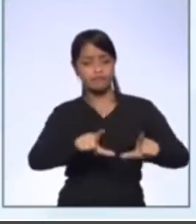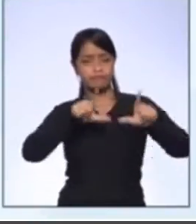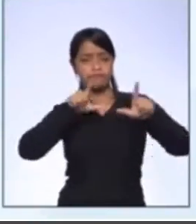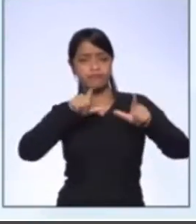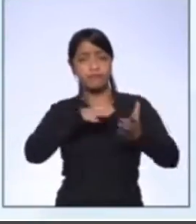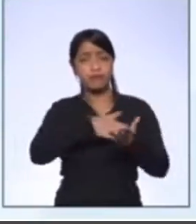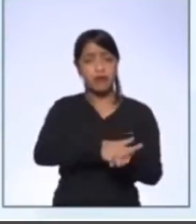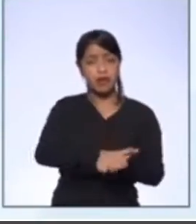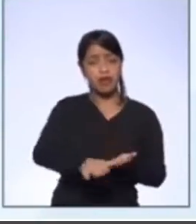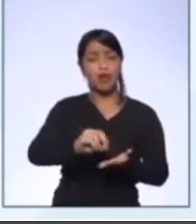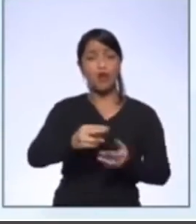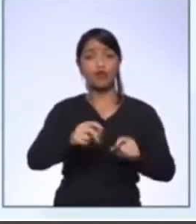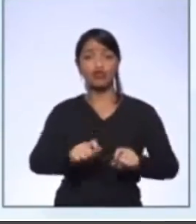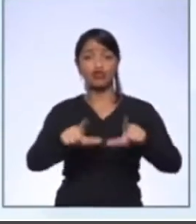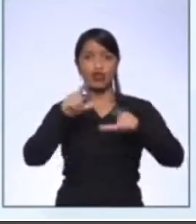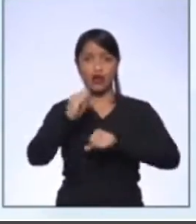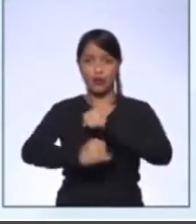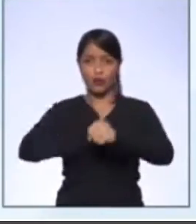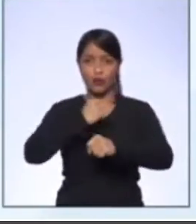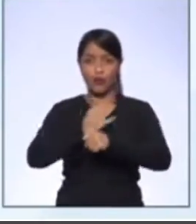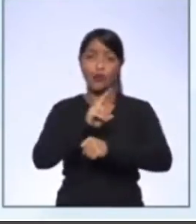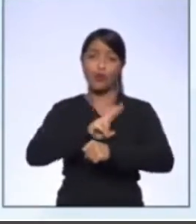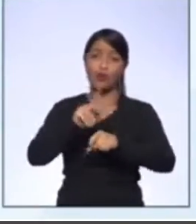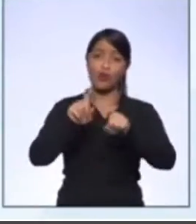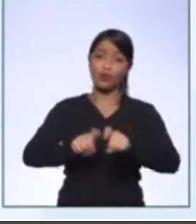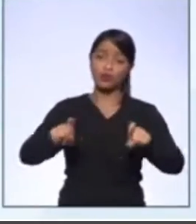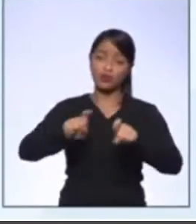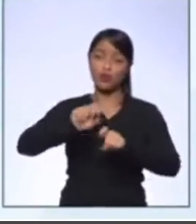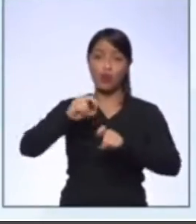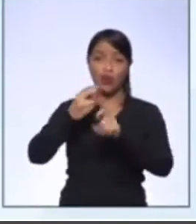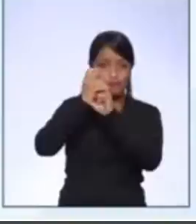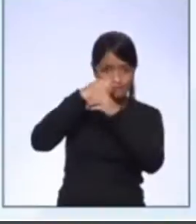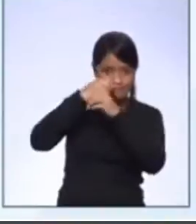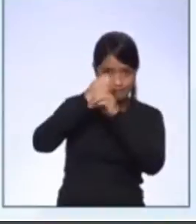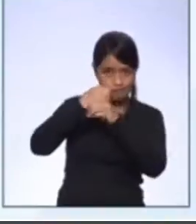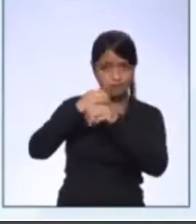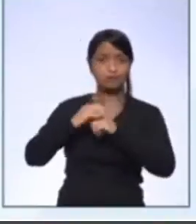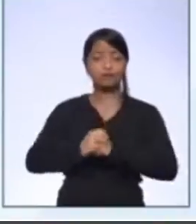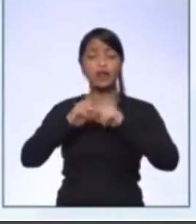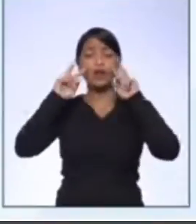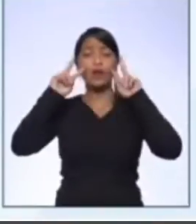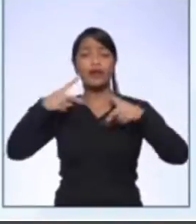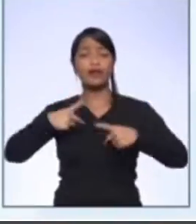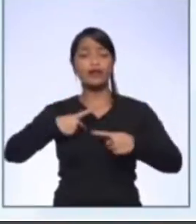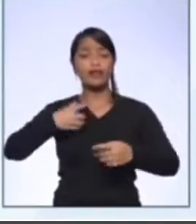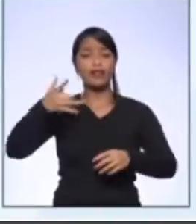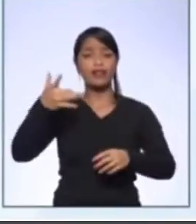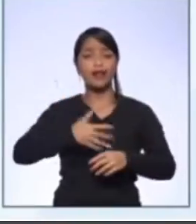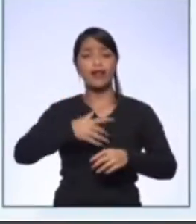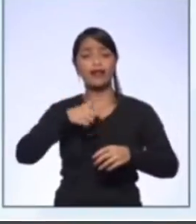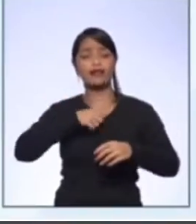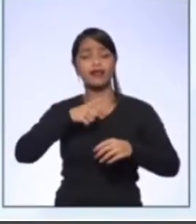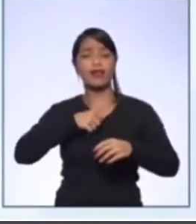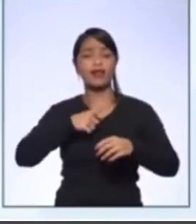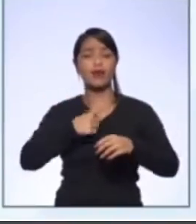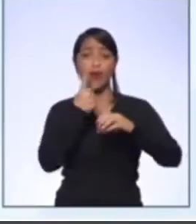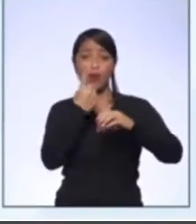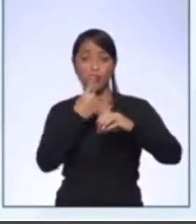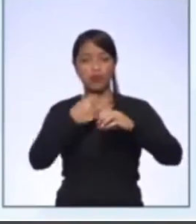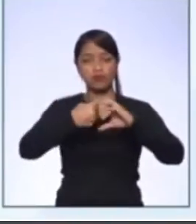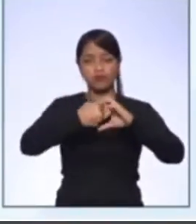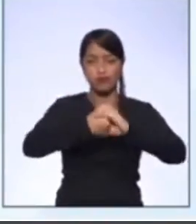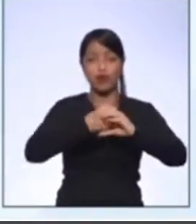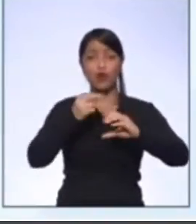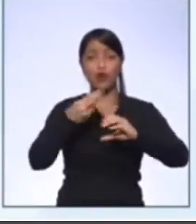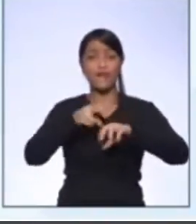e de instrumentos óticos reconhecendo a comunidade estrutural e funcional dos seres vivos unicelulares e pluricelulares